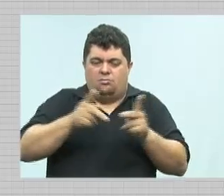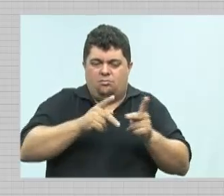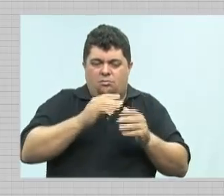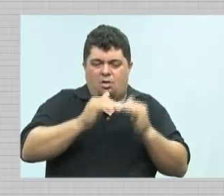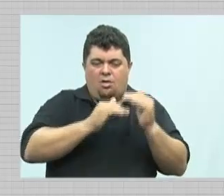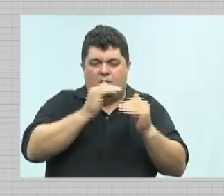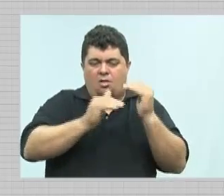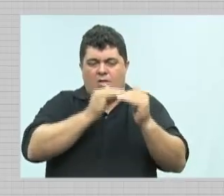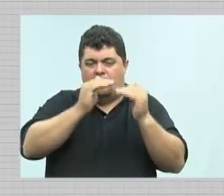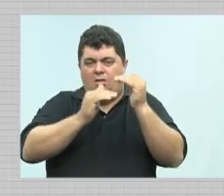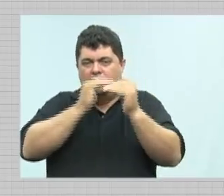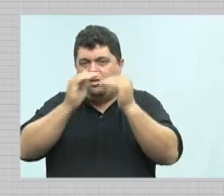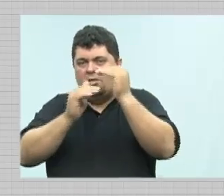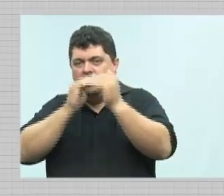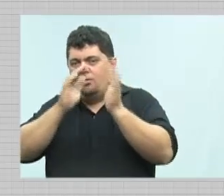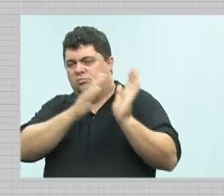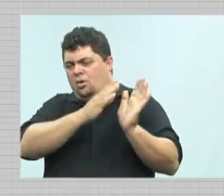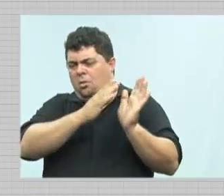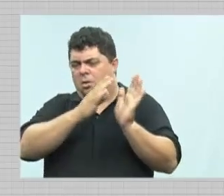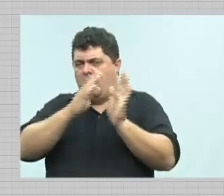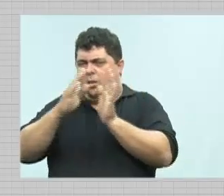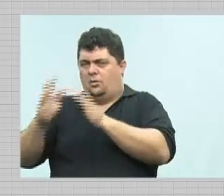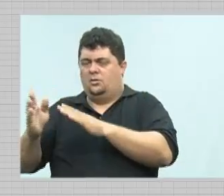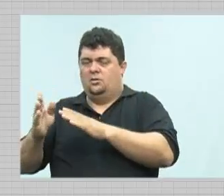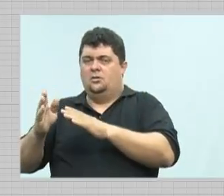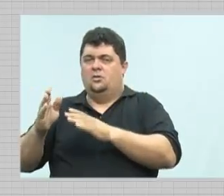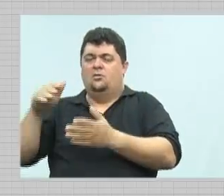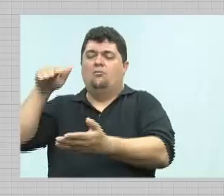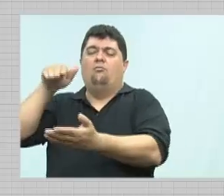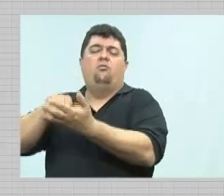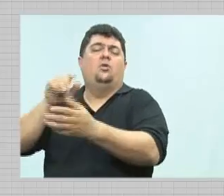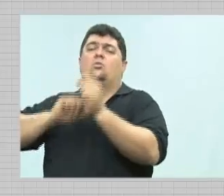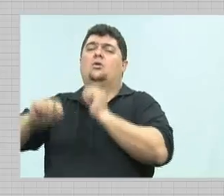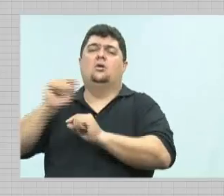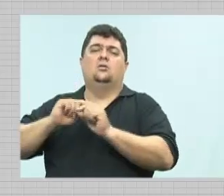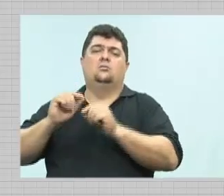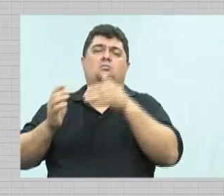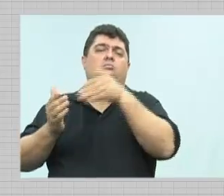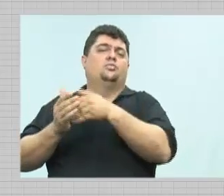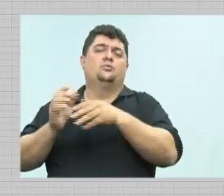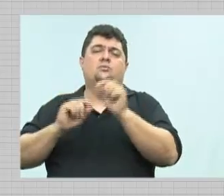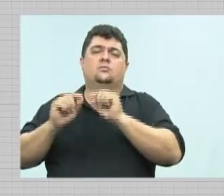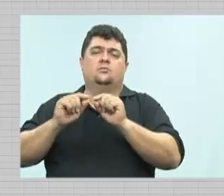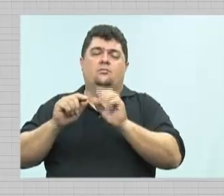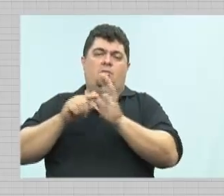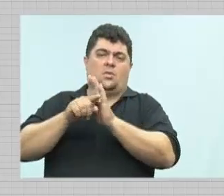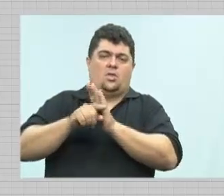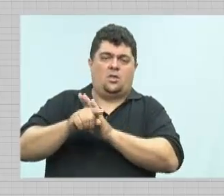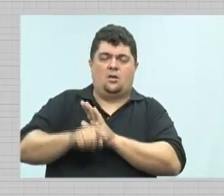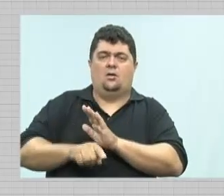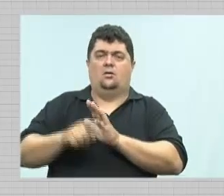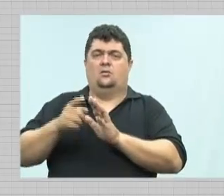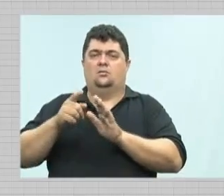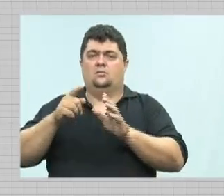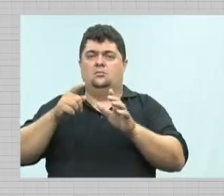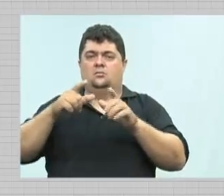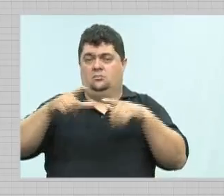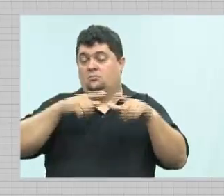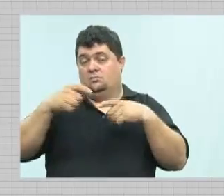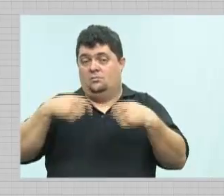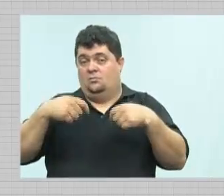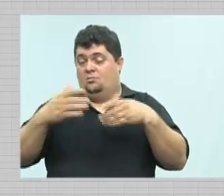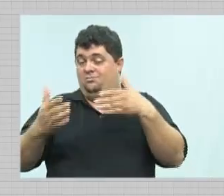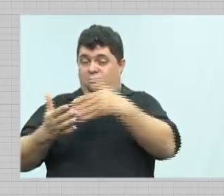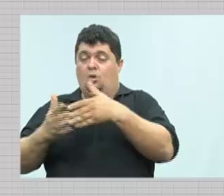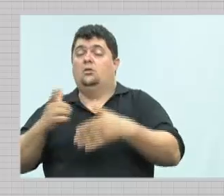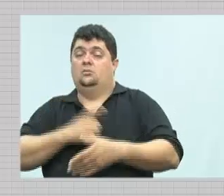sua execução e o produto final. O produto final dessa pesquisa, porque toda investigação caracterizada como pesquisação tem que ter um